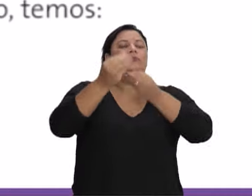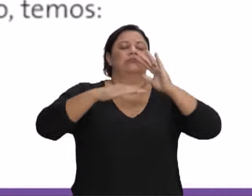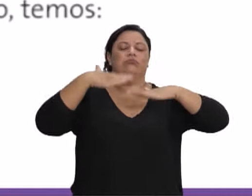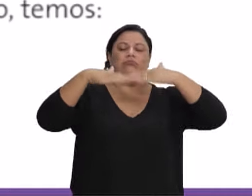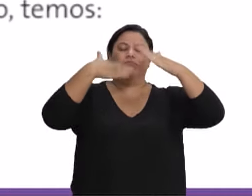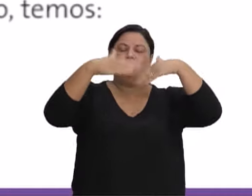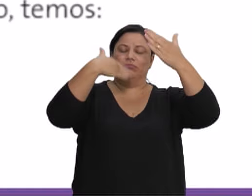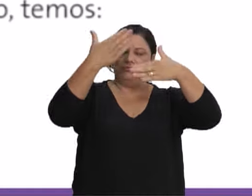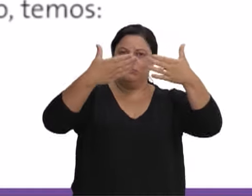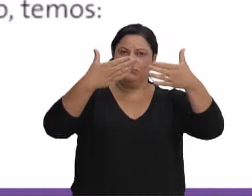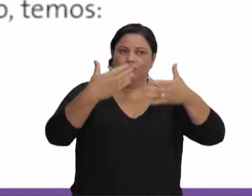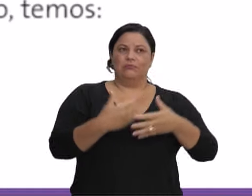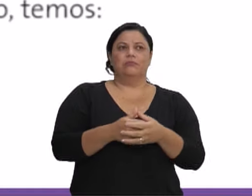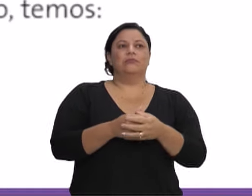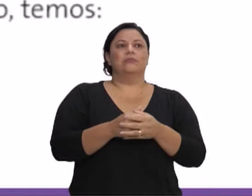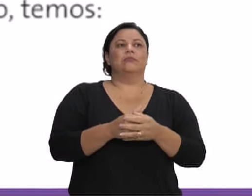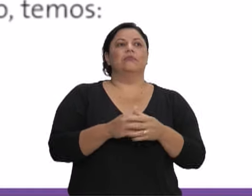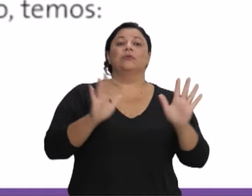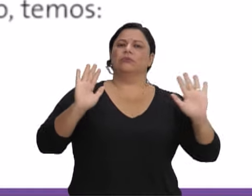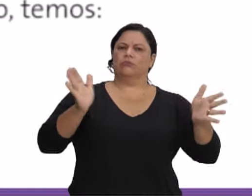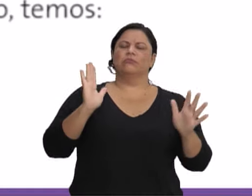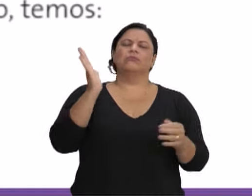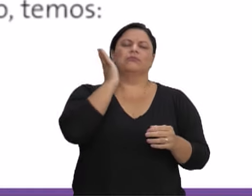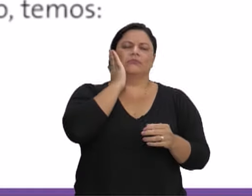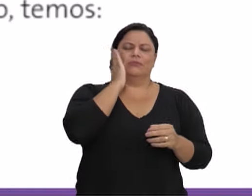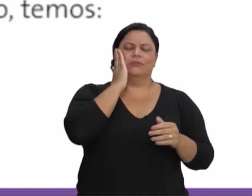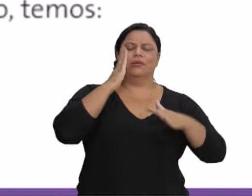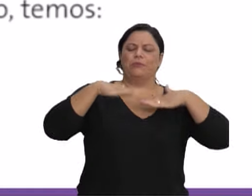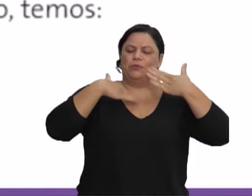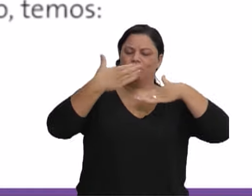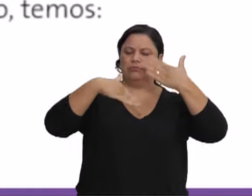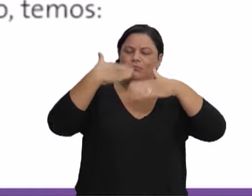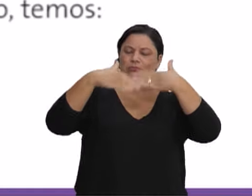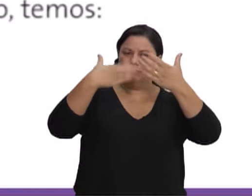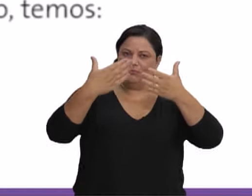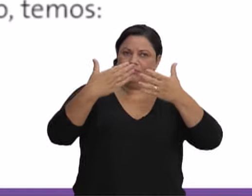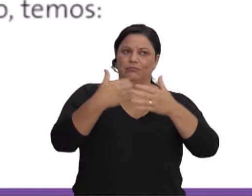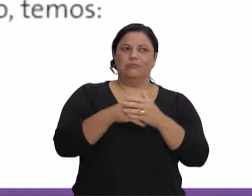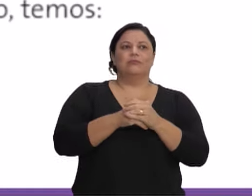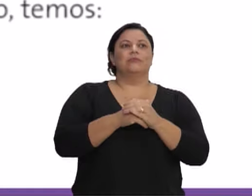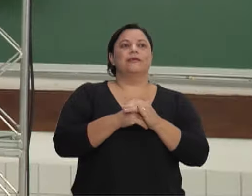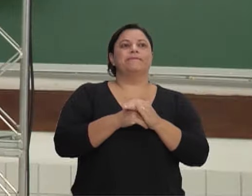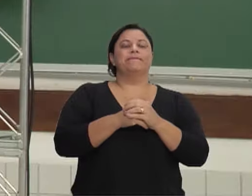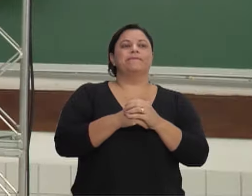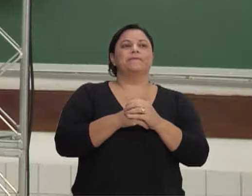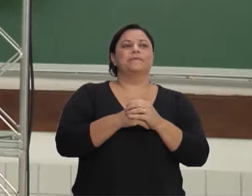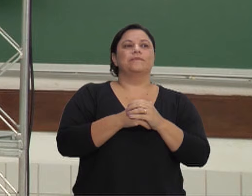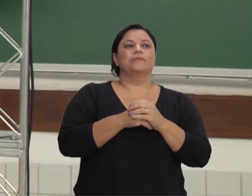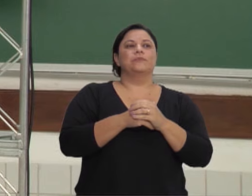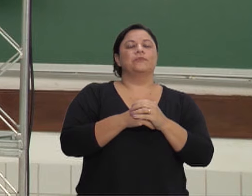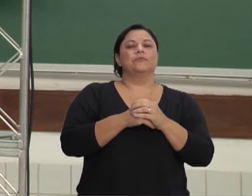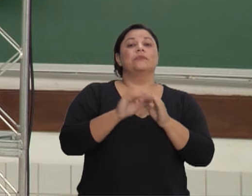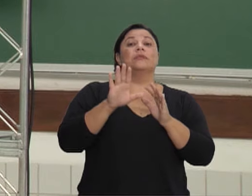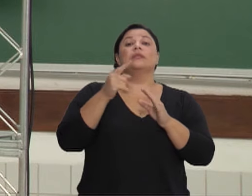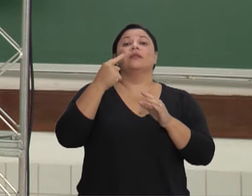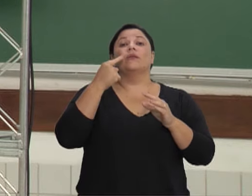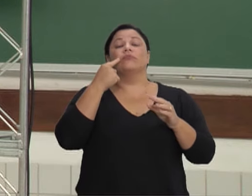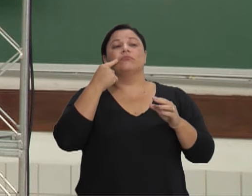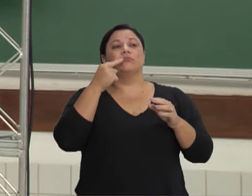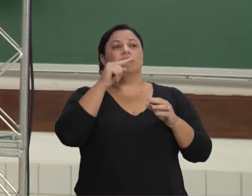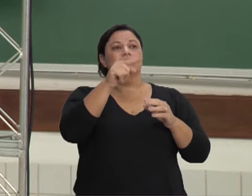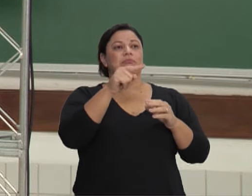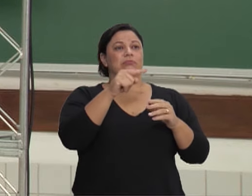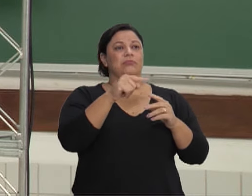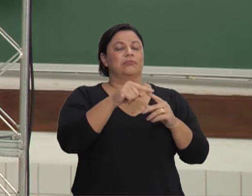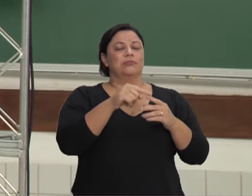desenvolveu, né? A gente já sabe como vai desenvolver um sistema. Vamos lá. Ele pegou aqui minha equação